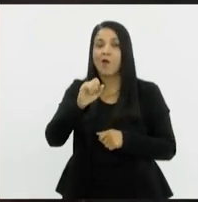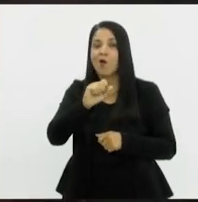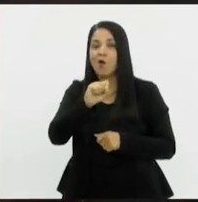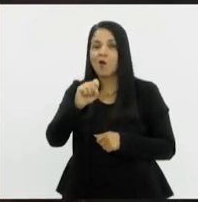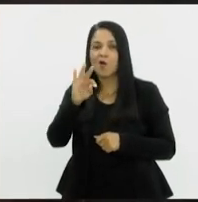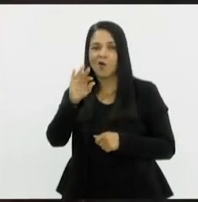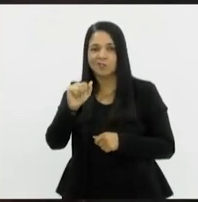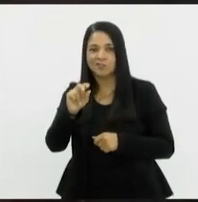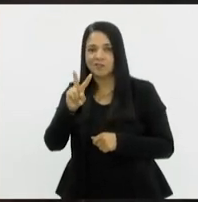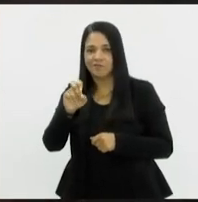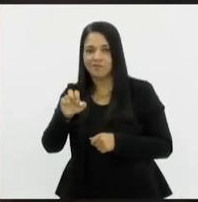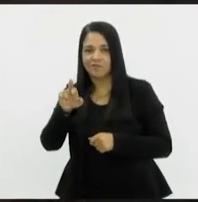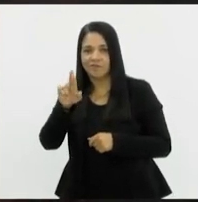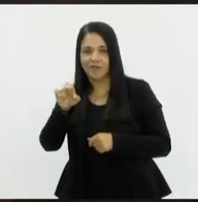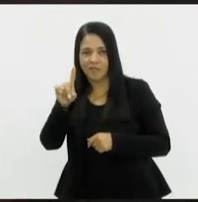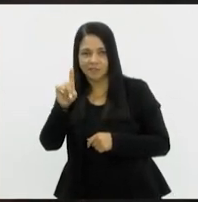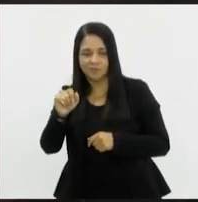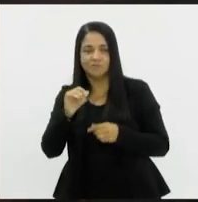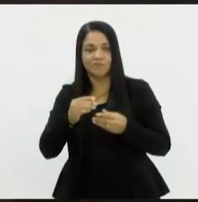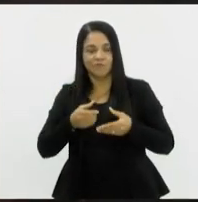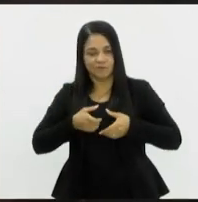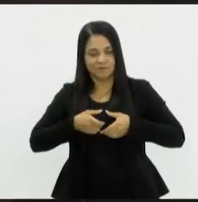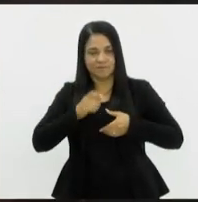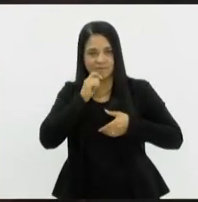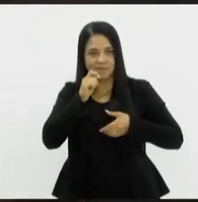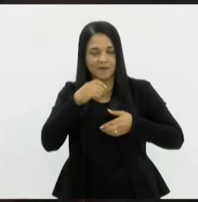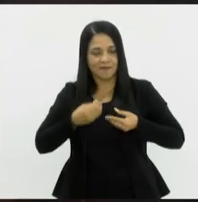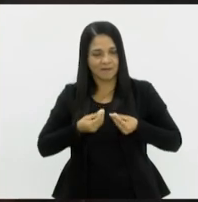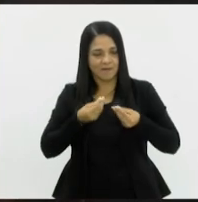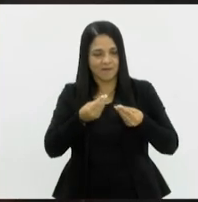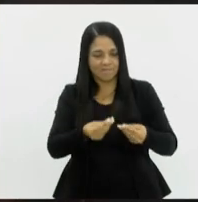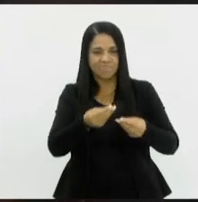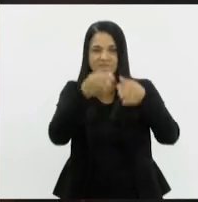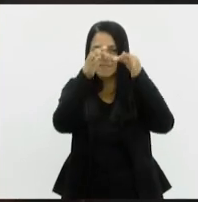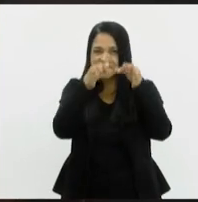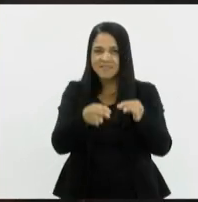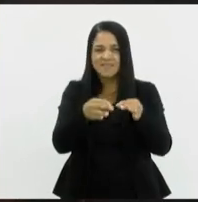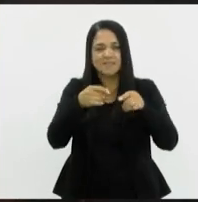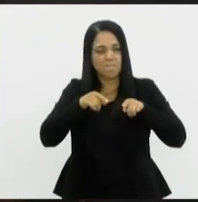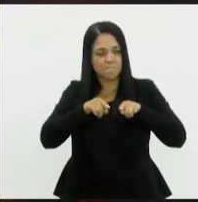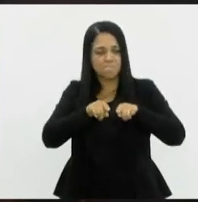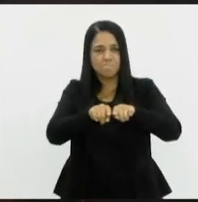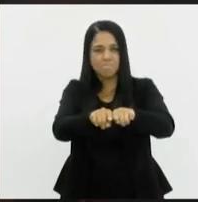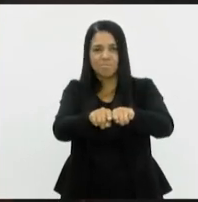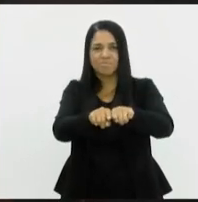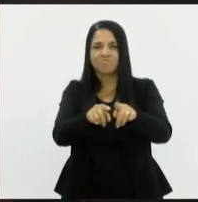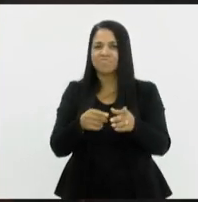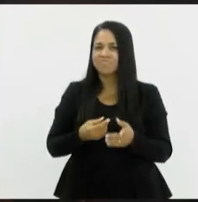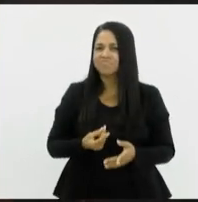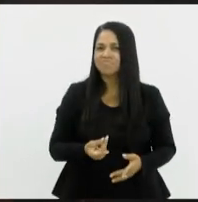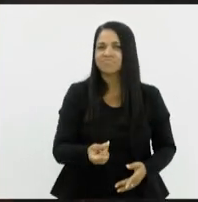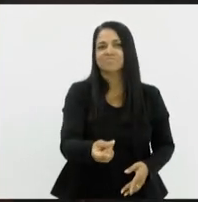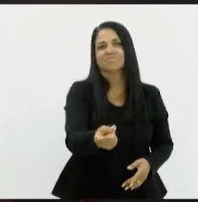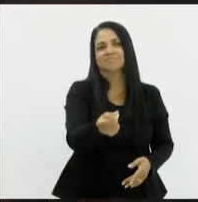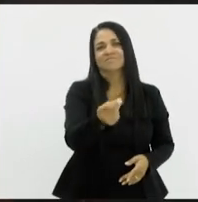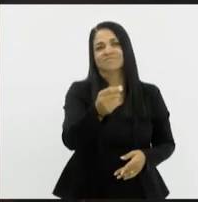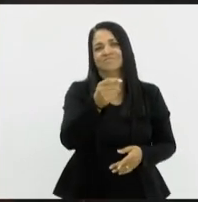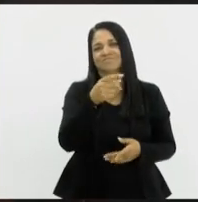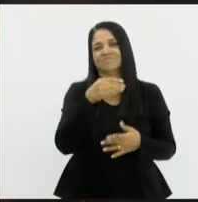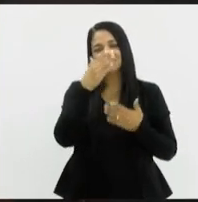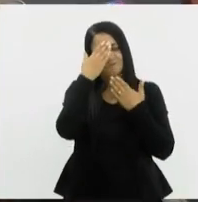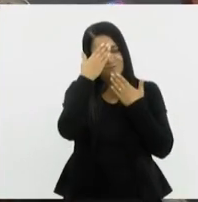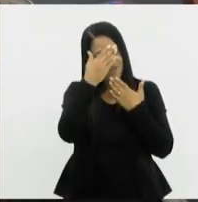muito feliz, vou lhe fazer a entrega e tenho certeza que essa parceria aqui vai durar por anos. Muito obrigado, capitão